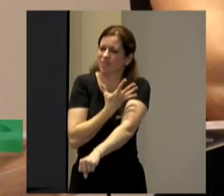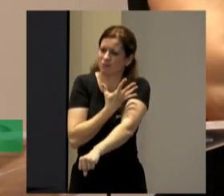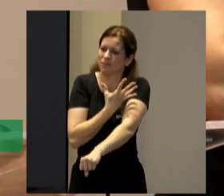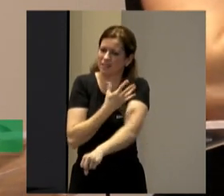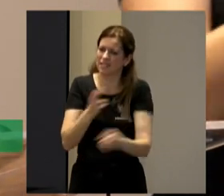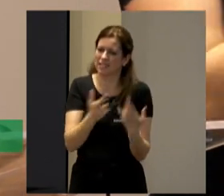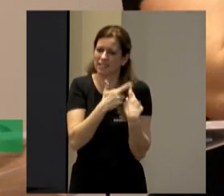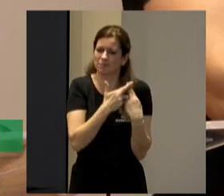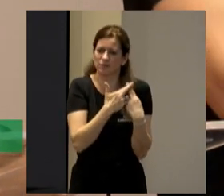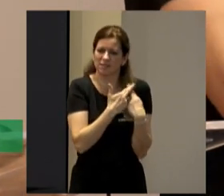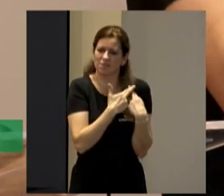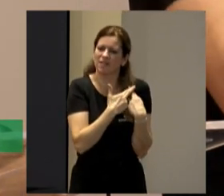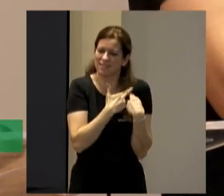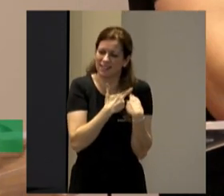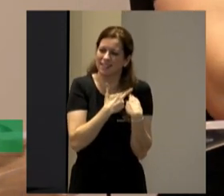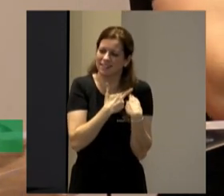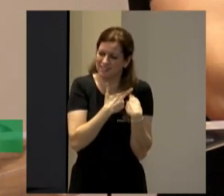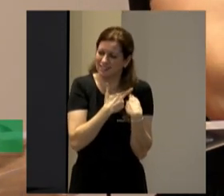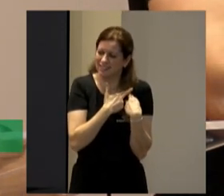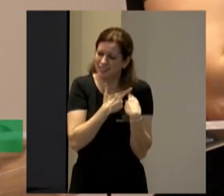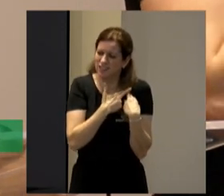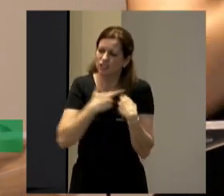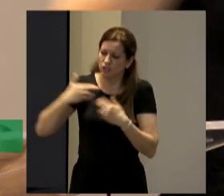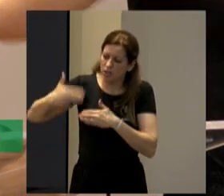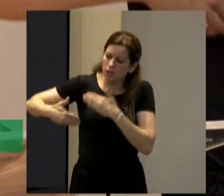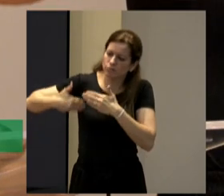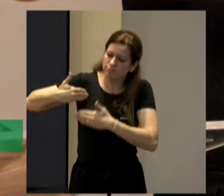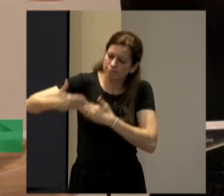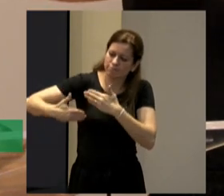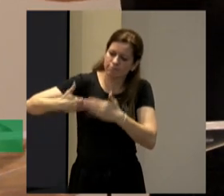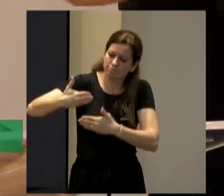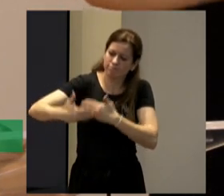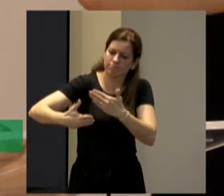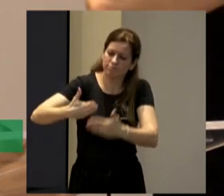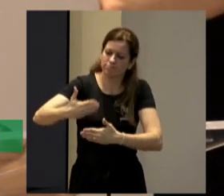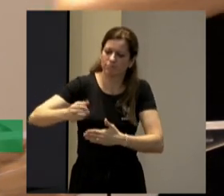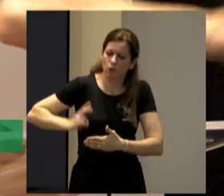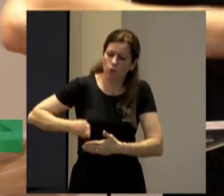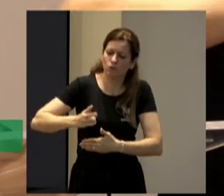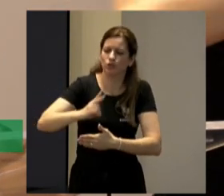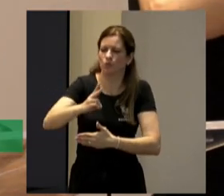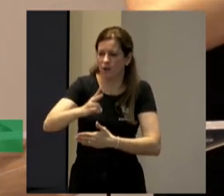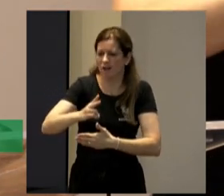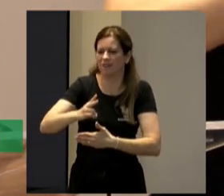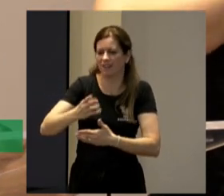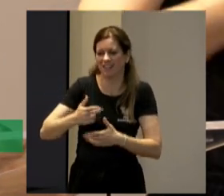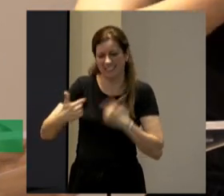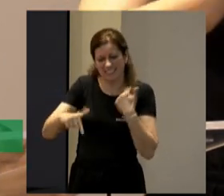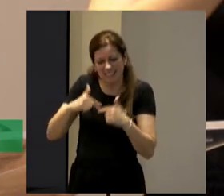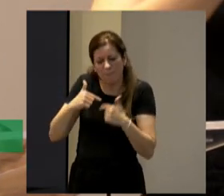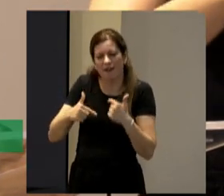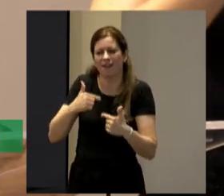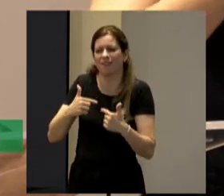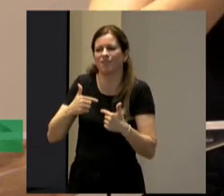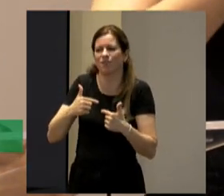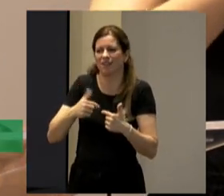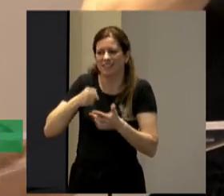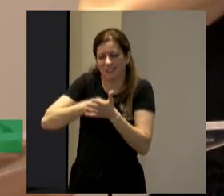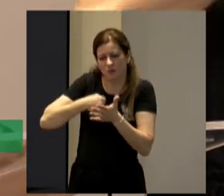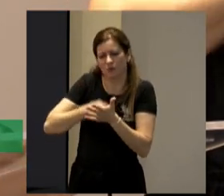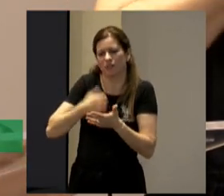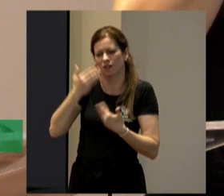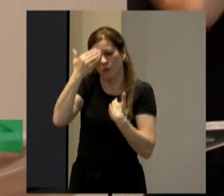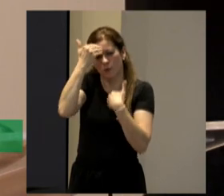também dar aí continuidade àquilo que ela sempre diz em casa. Então,